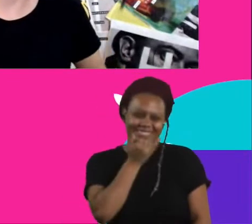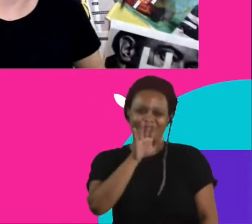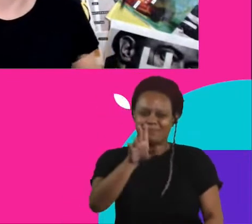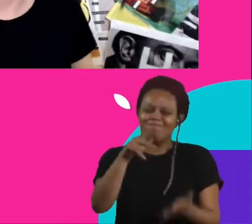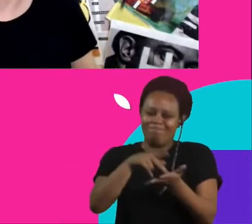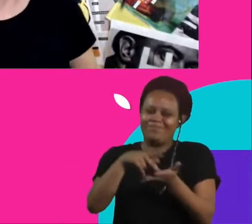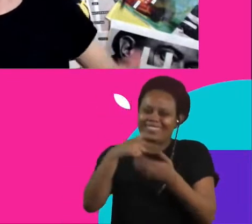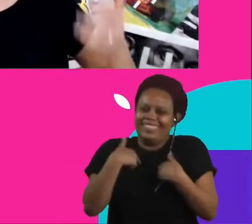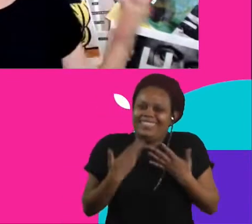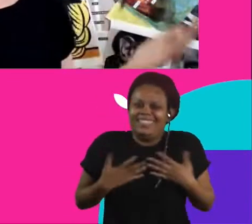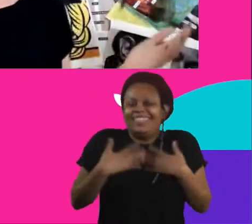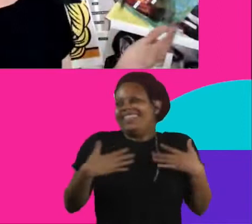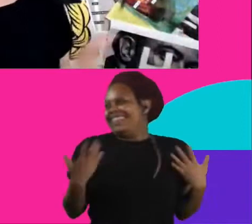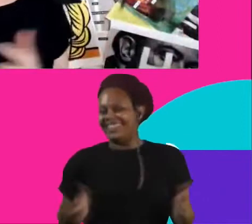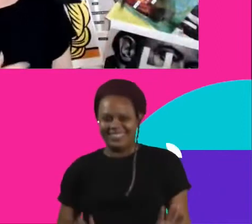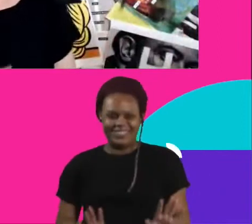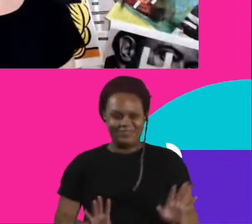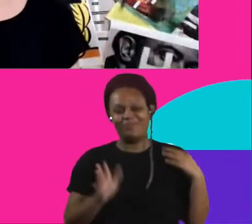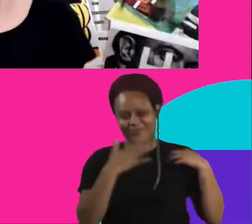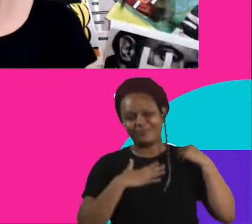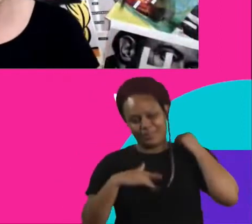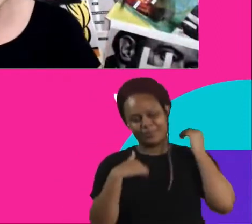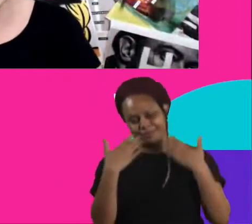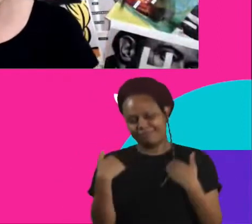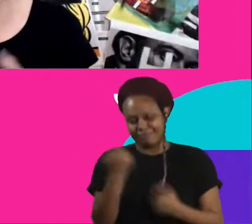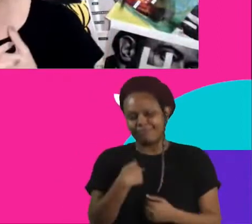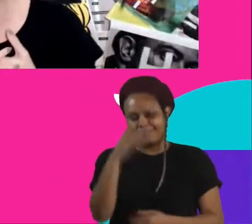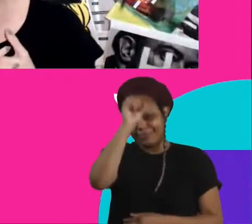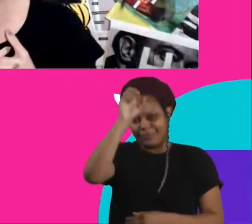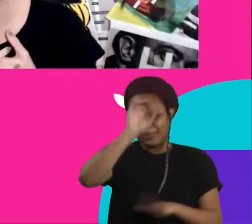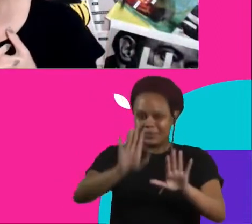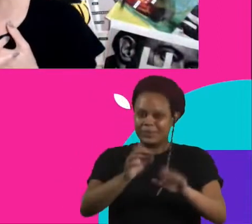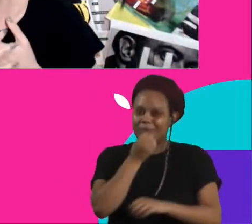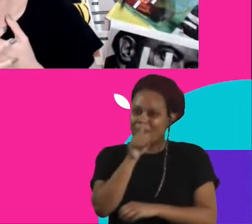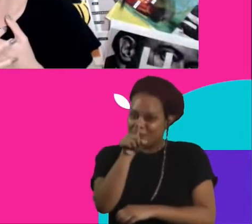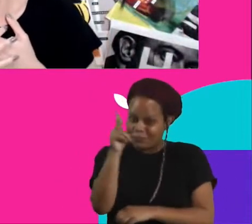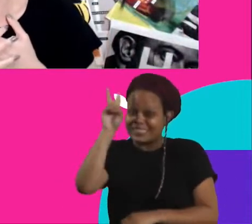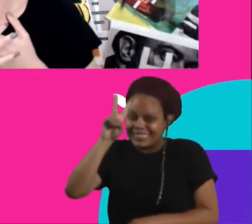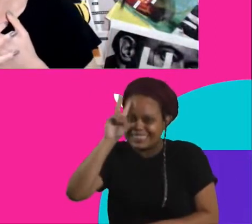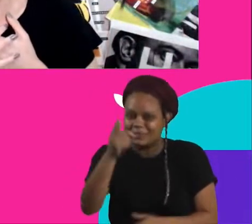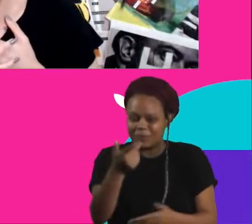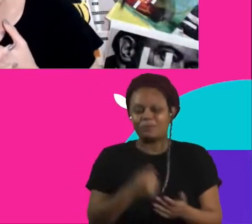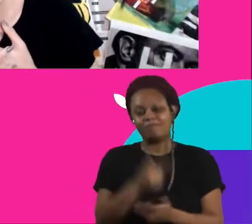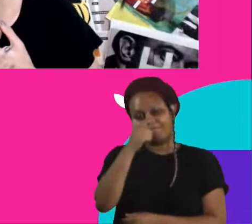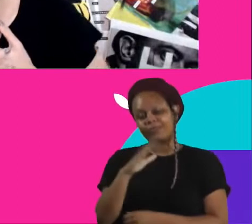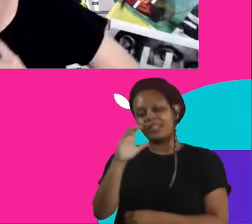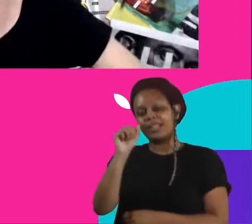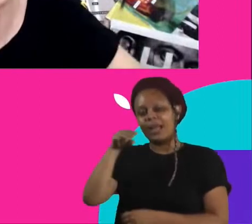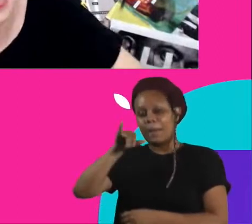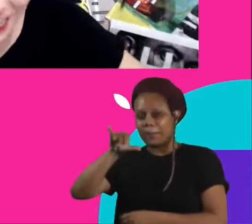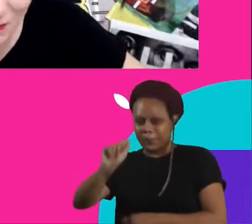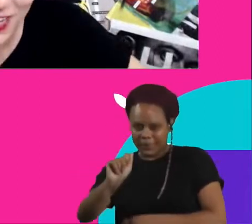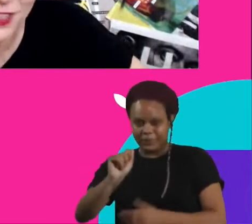Vlad, eu me empolguei. E a gente está todo mundo aprendendo aqui nessa, né? Que bom que você lembrou. Bom, meu nome é Camila